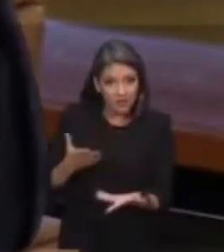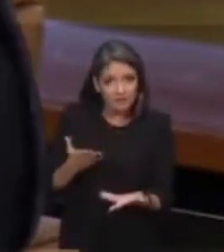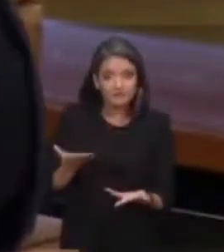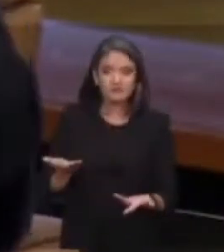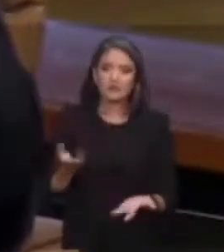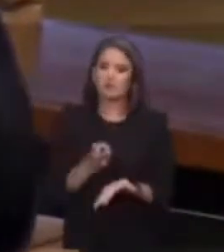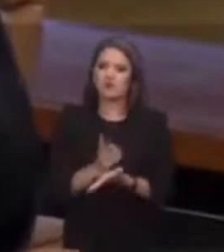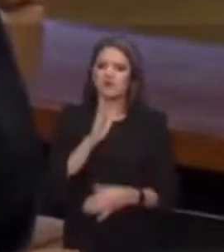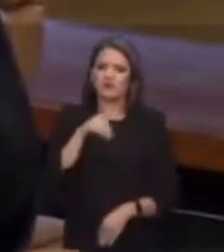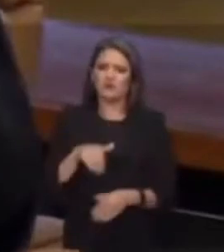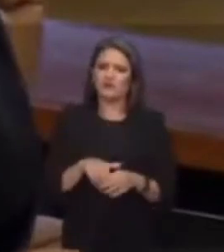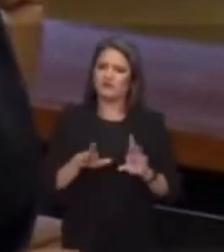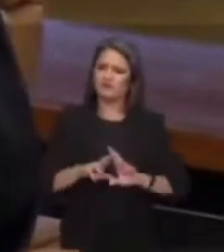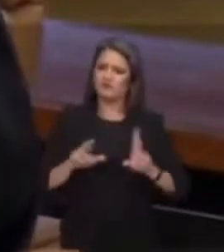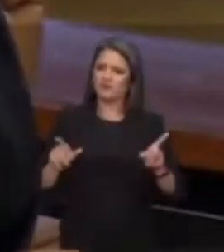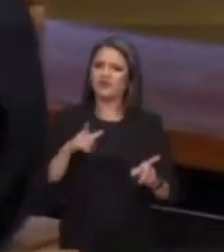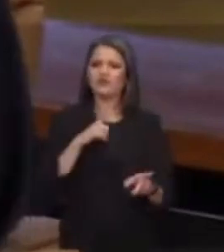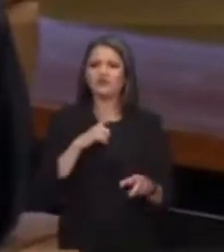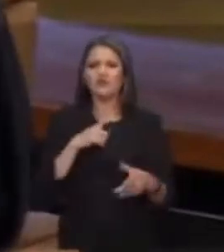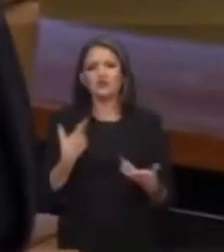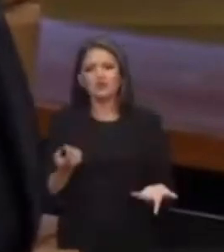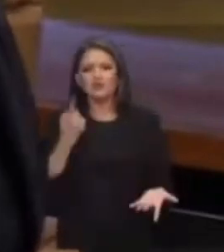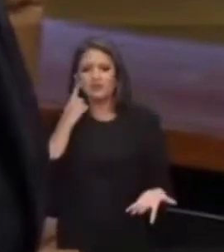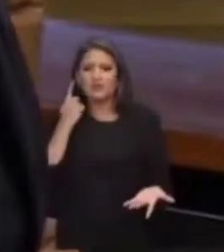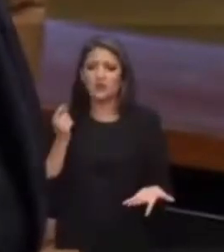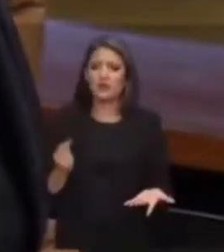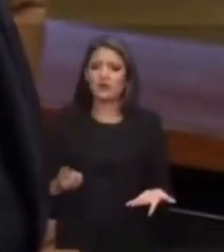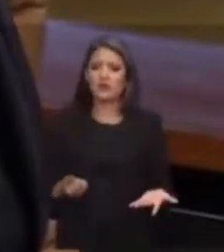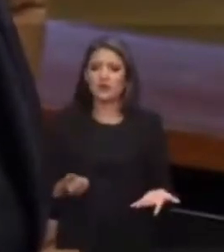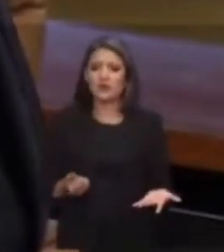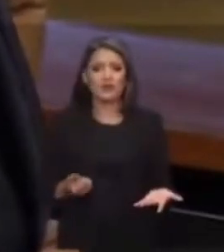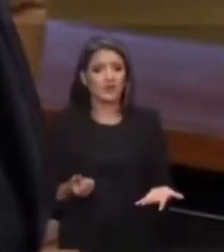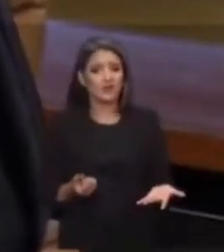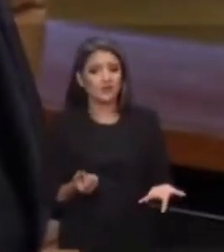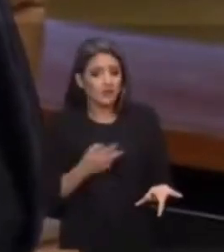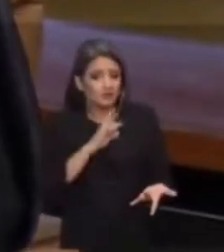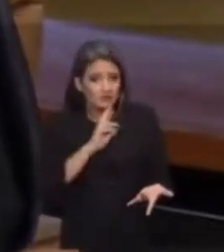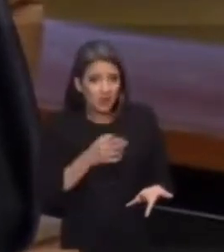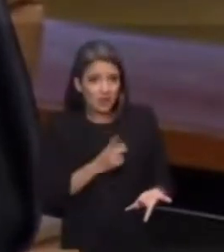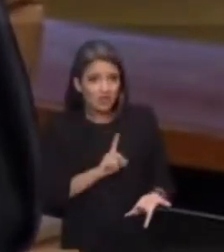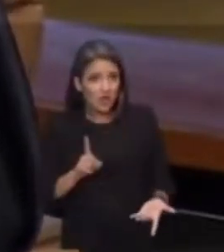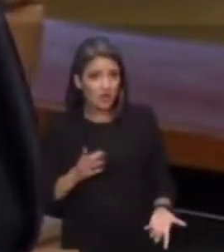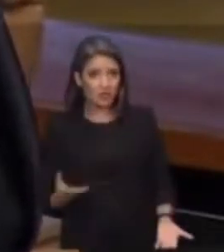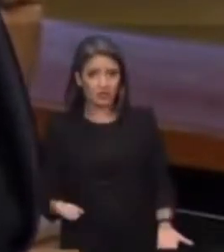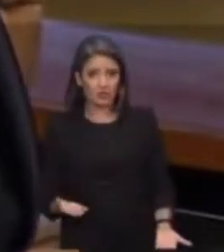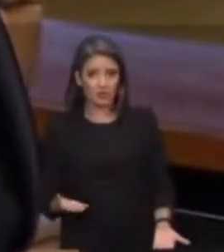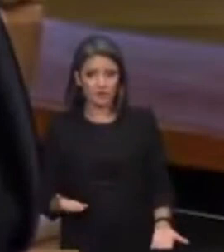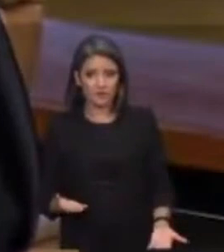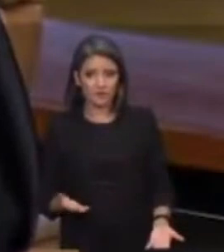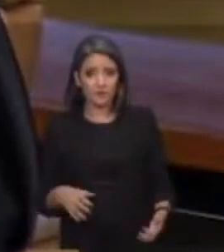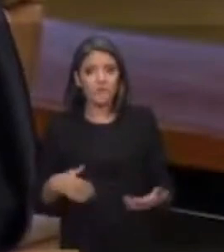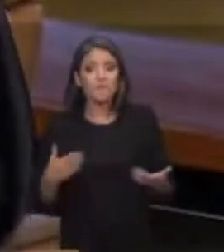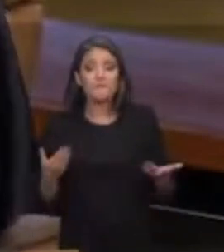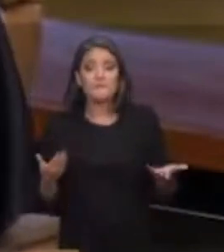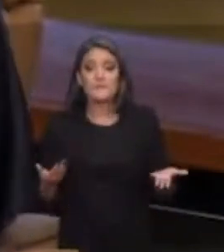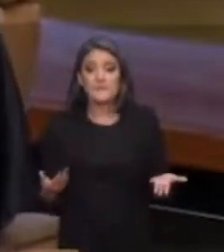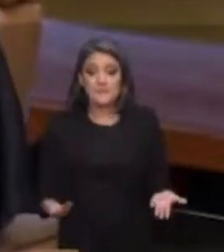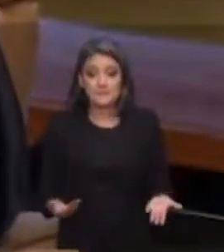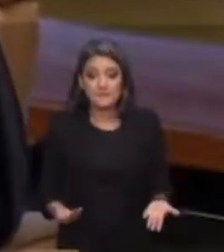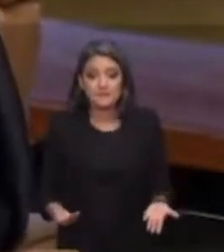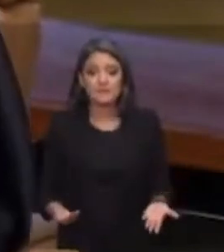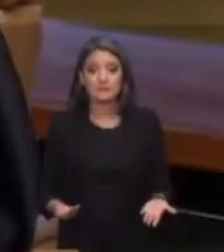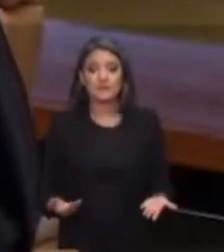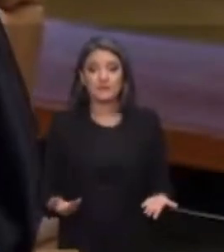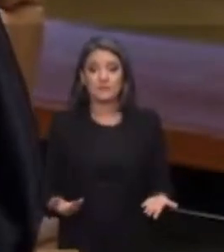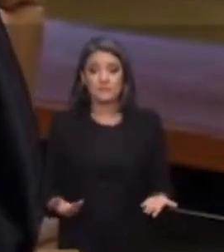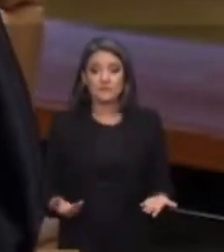Rio de Janeiro apresentasse um cronograma sobre a instalação de equipamento de gravação de áudio e vídeo nas fardas e viaturas de